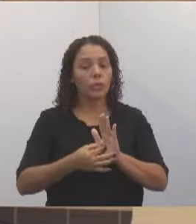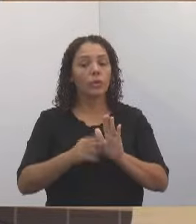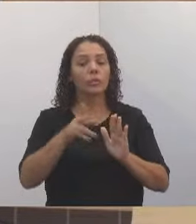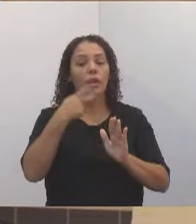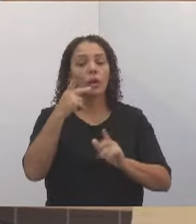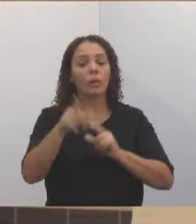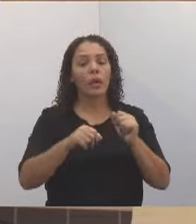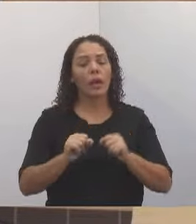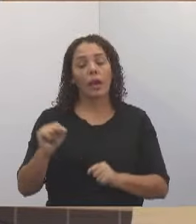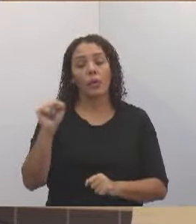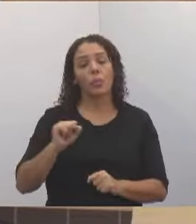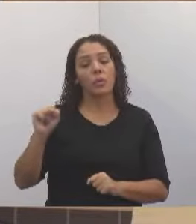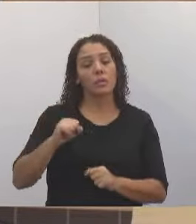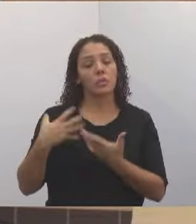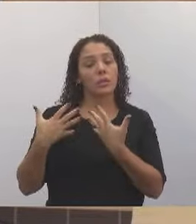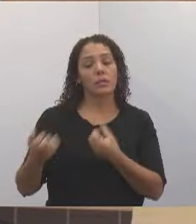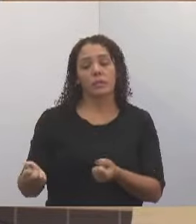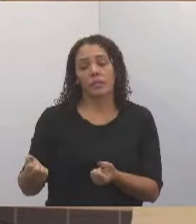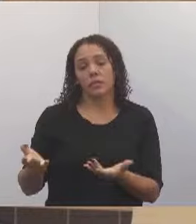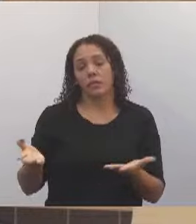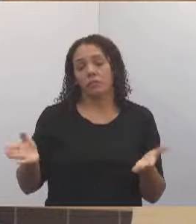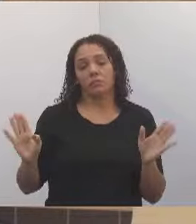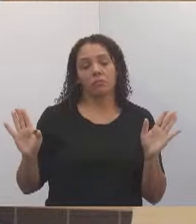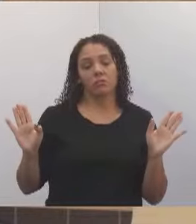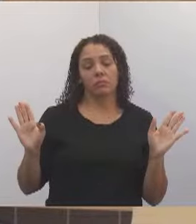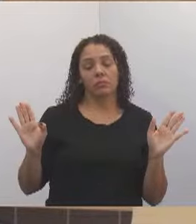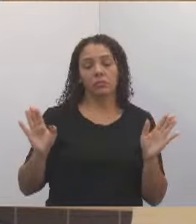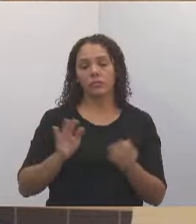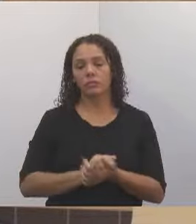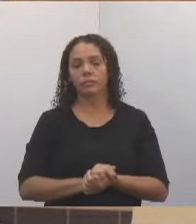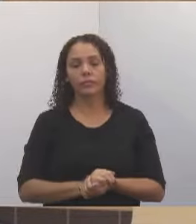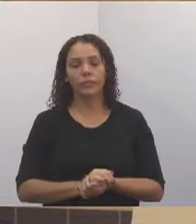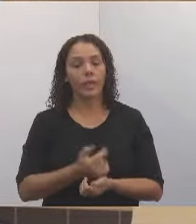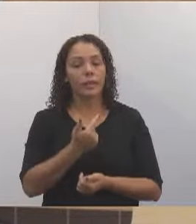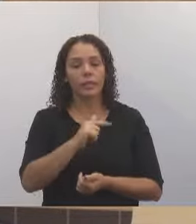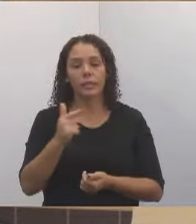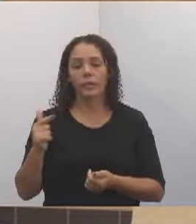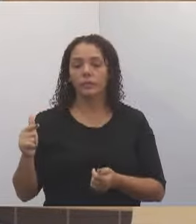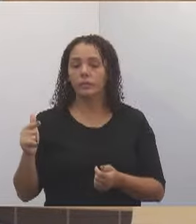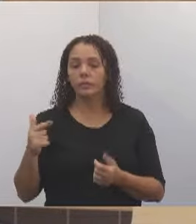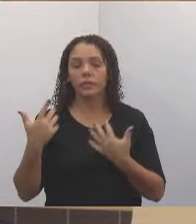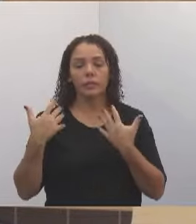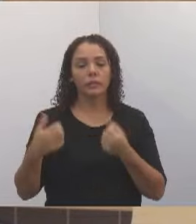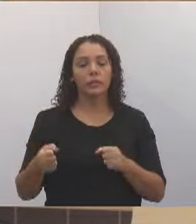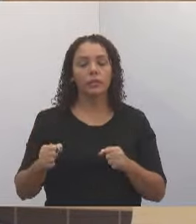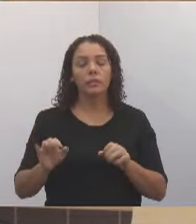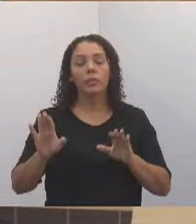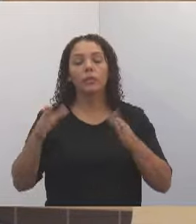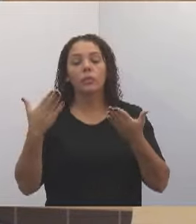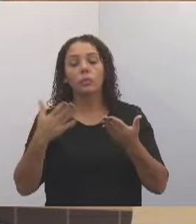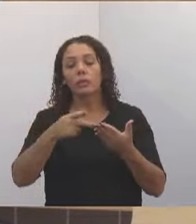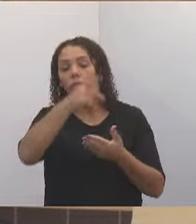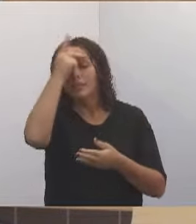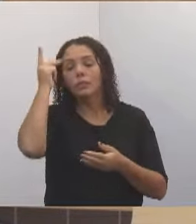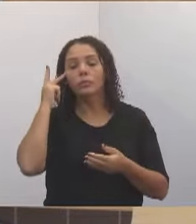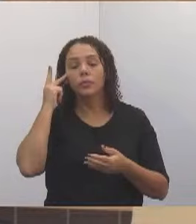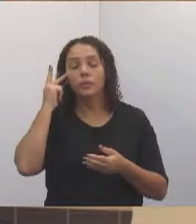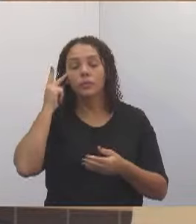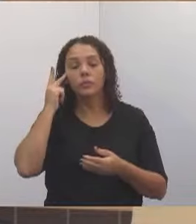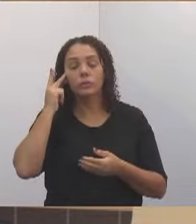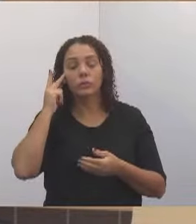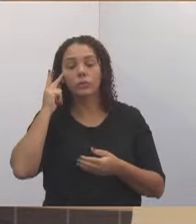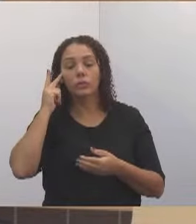sendo conivente. Ora, não há conivência quando o cidadão